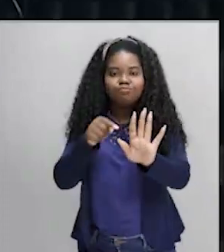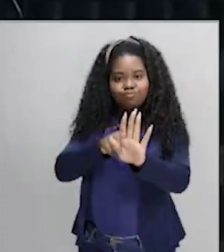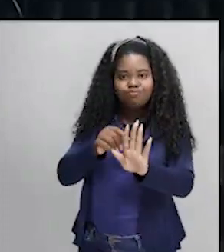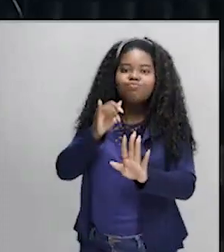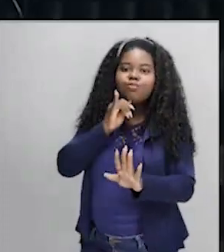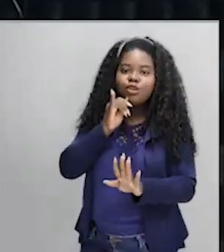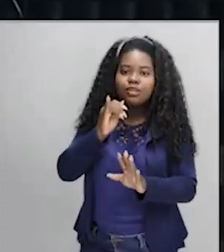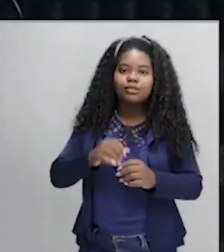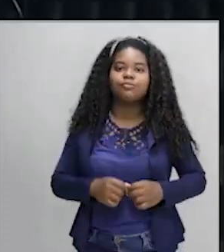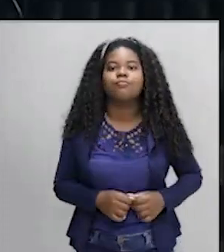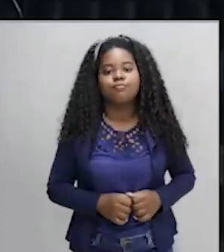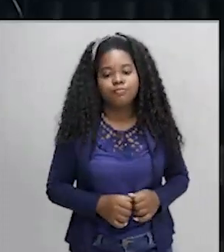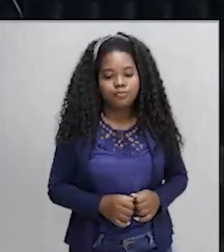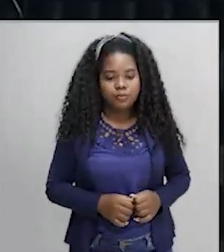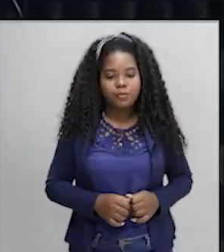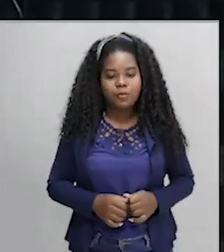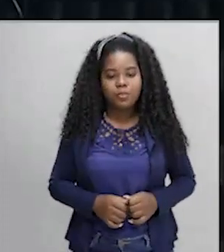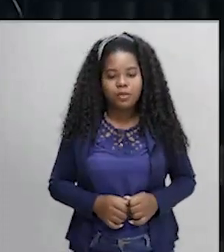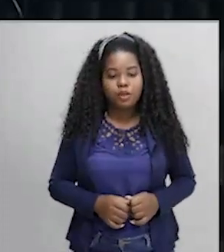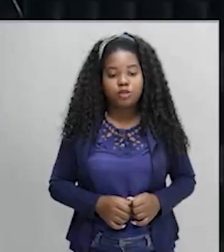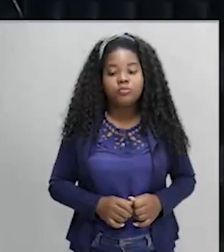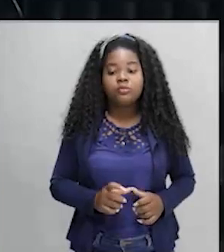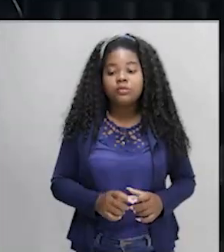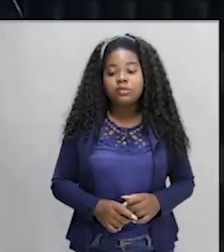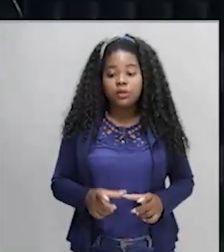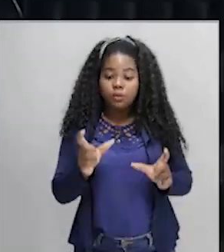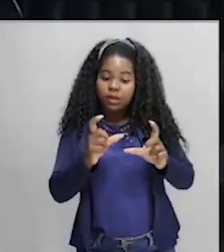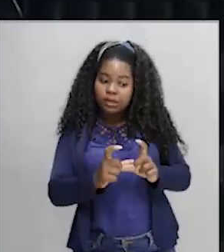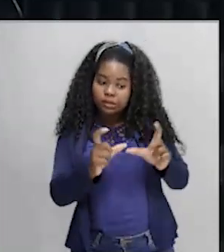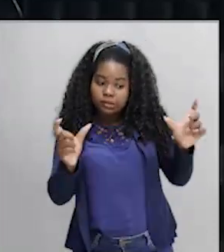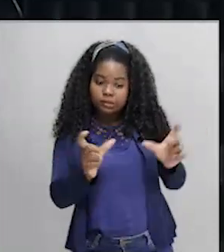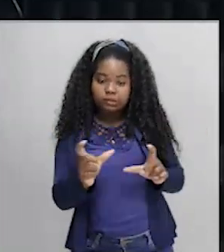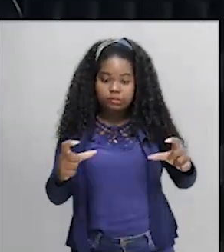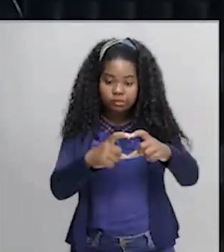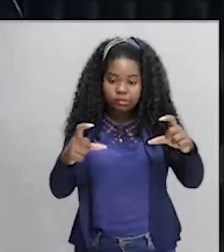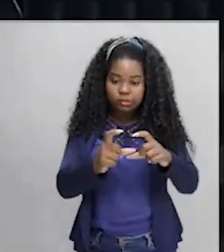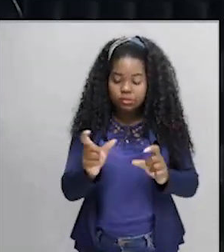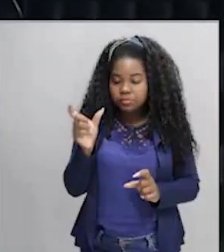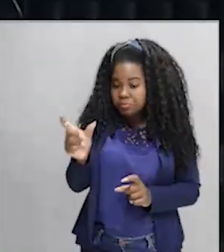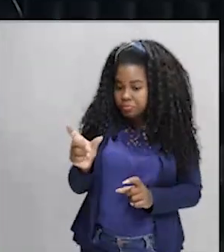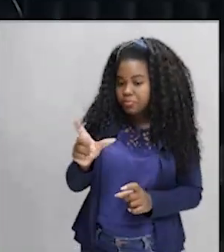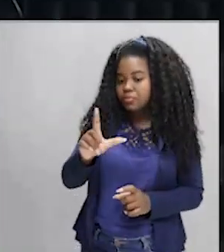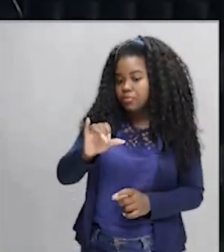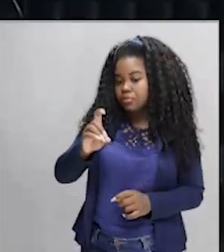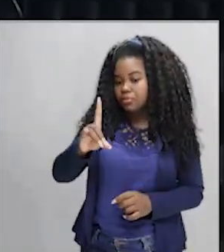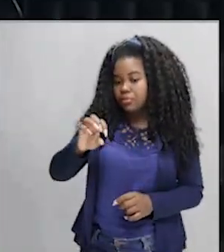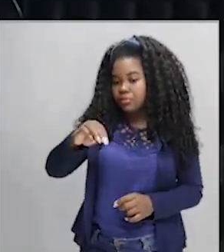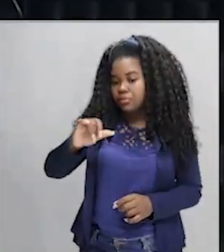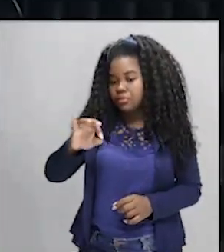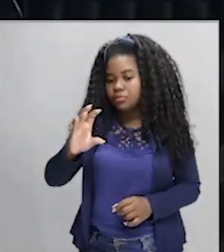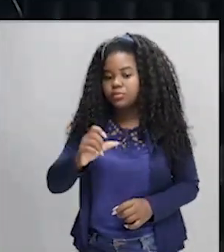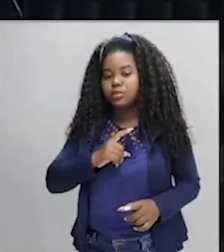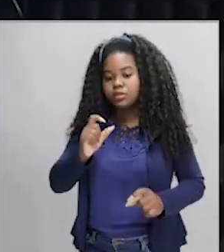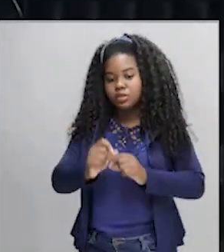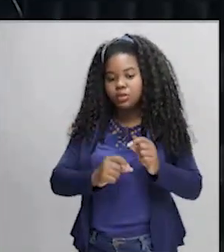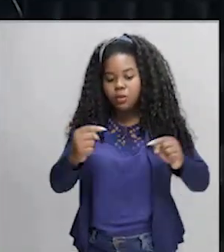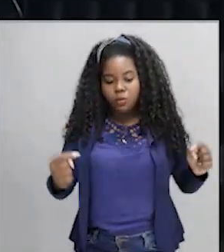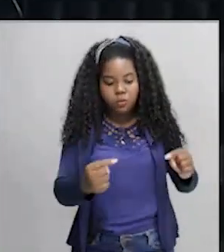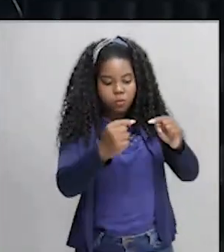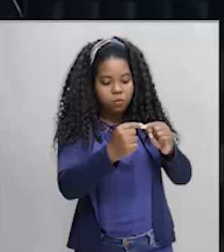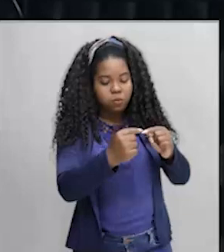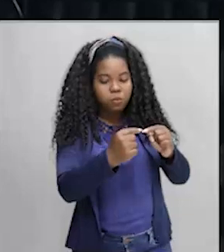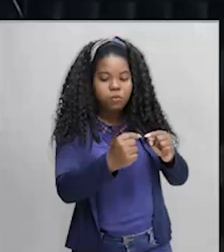exemplo. Essa locução idiomática, ela consiste de uma combinação de